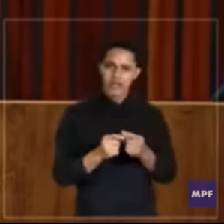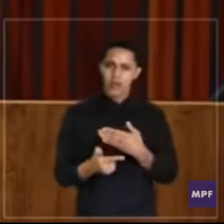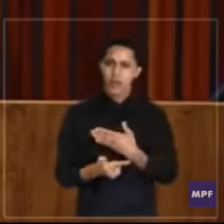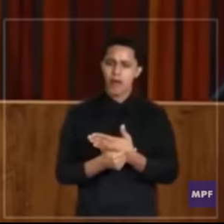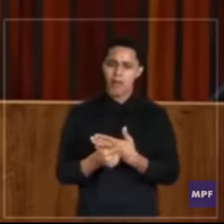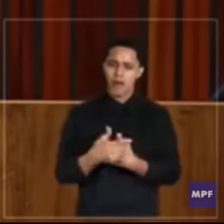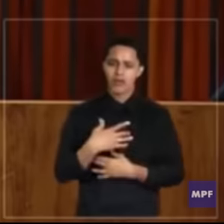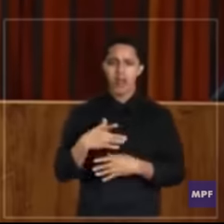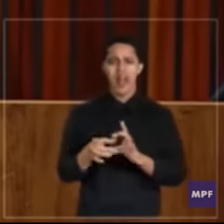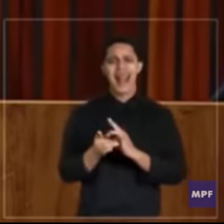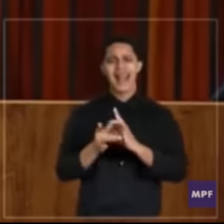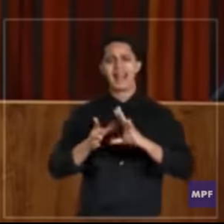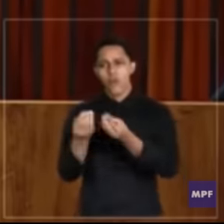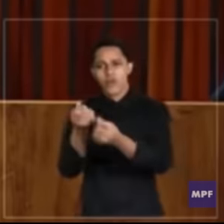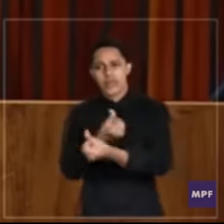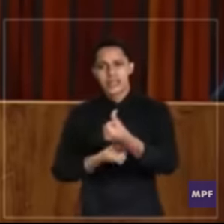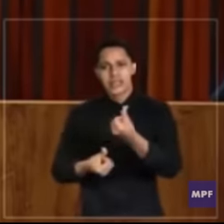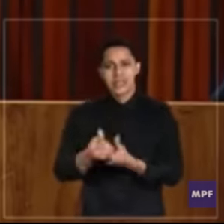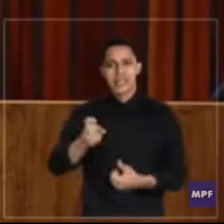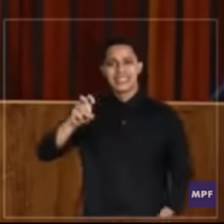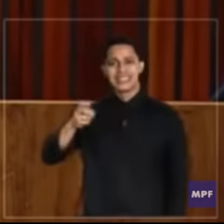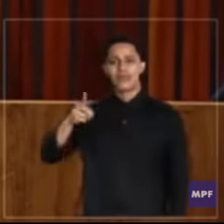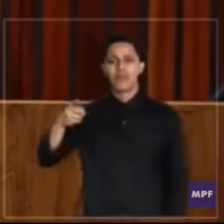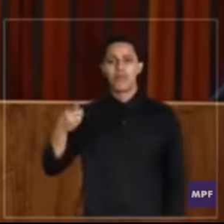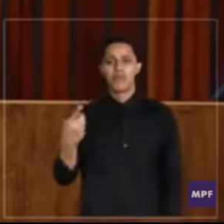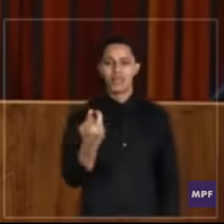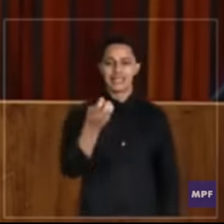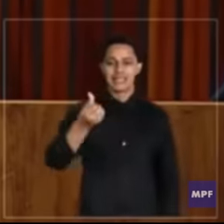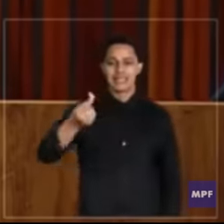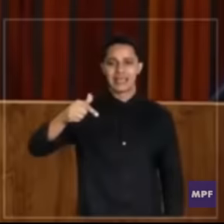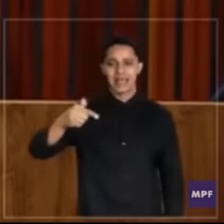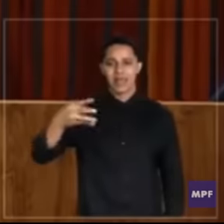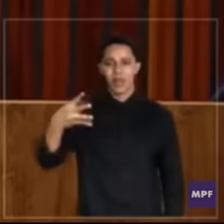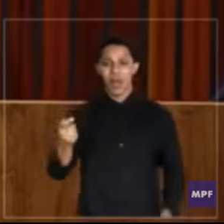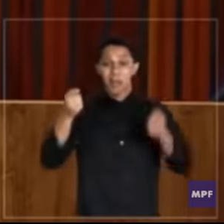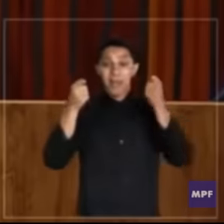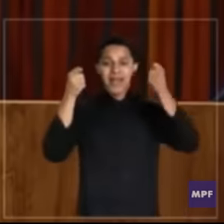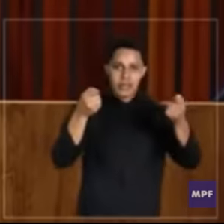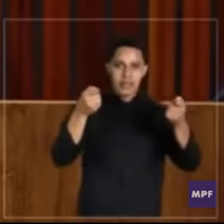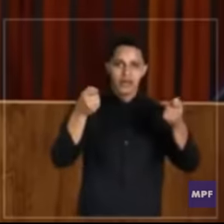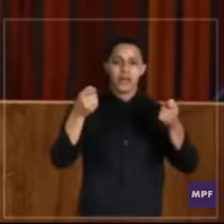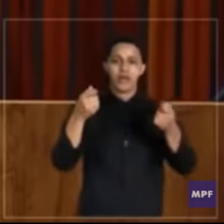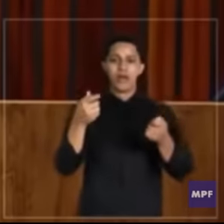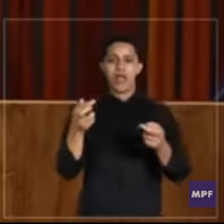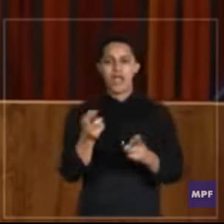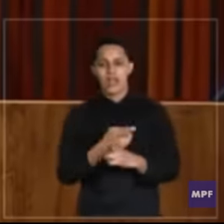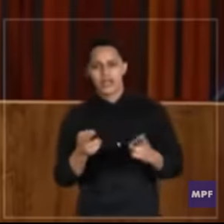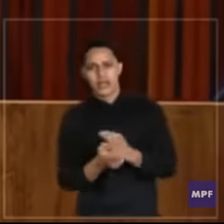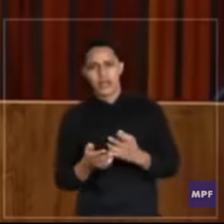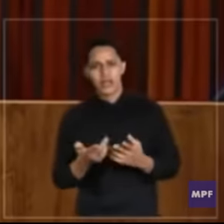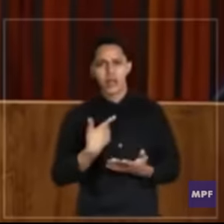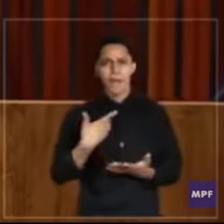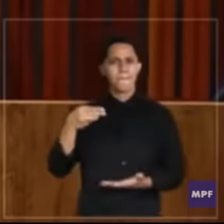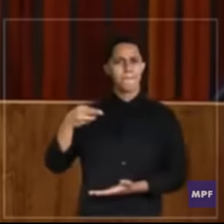MPF no YouTube que não há nada contra bolsonaro na delação que